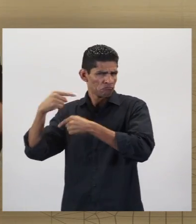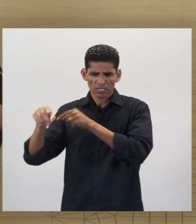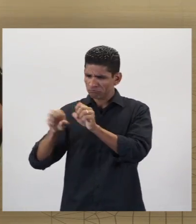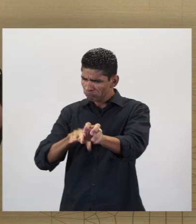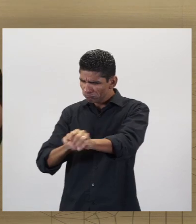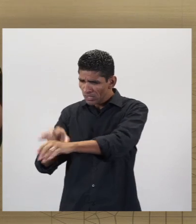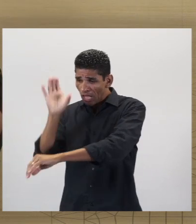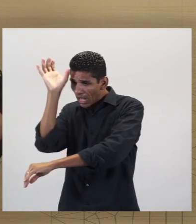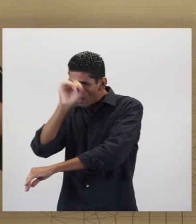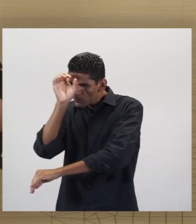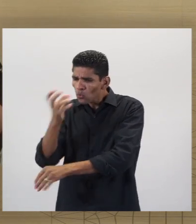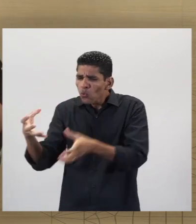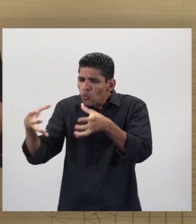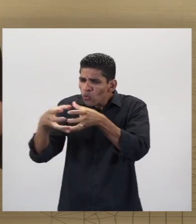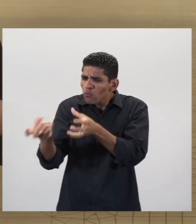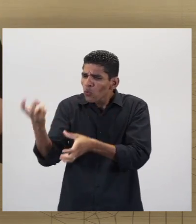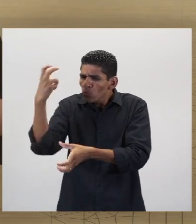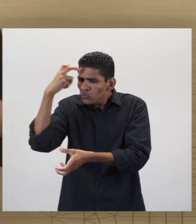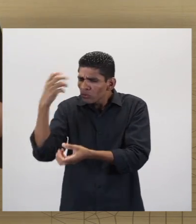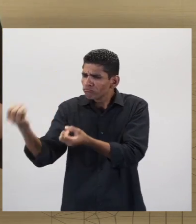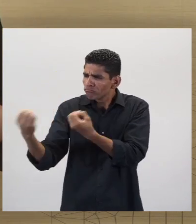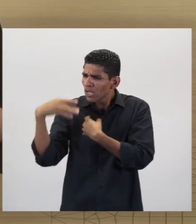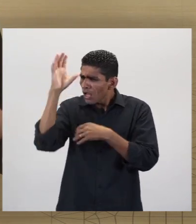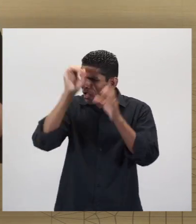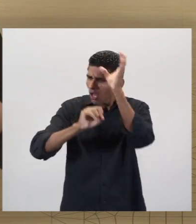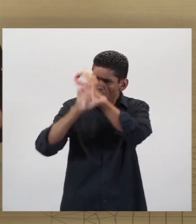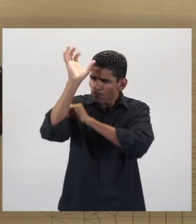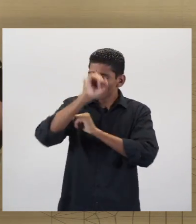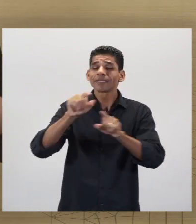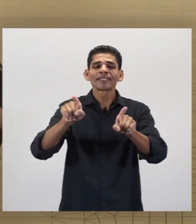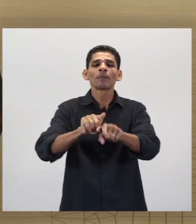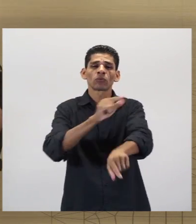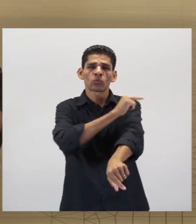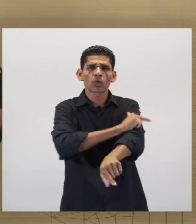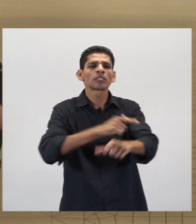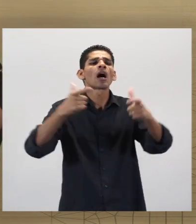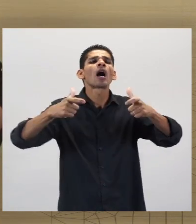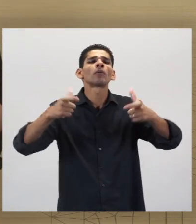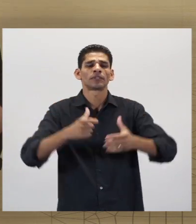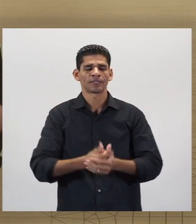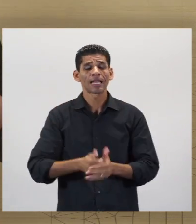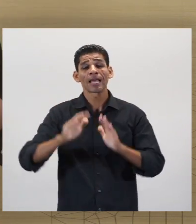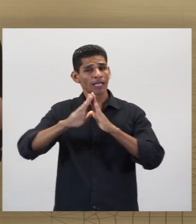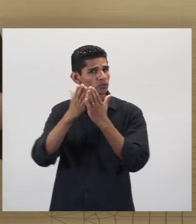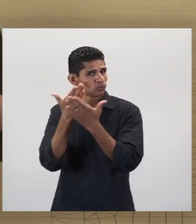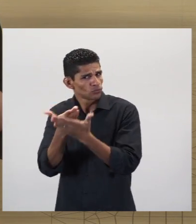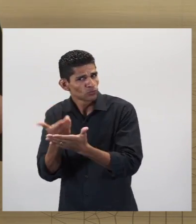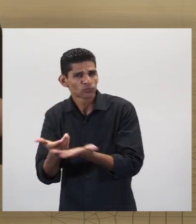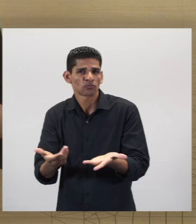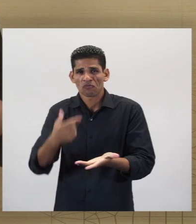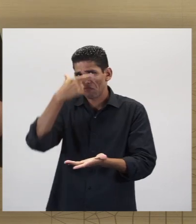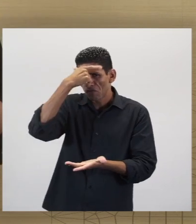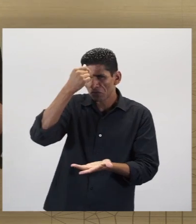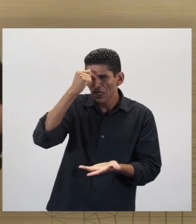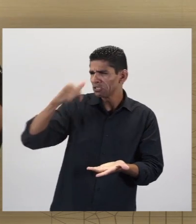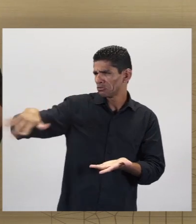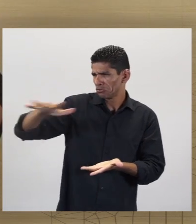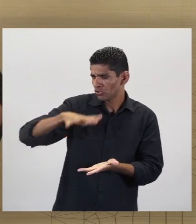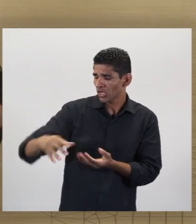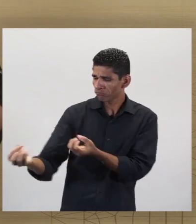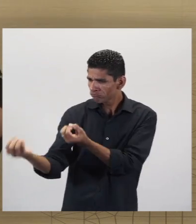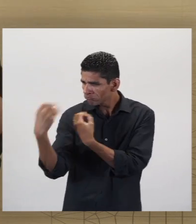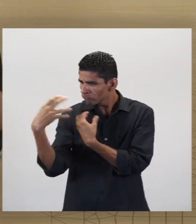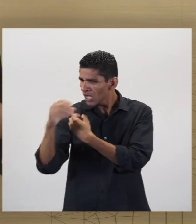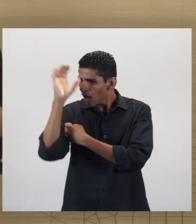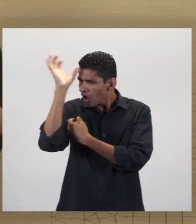determinada comunidade. E educação também pode acontecer através do que nós entendemos por ensino, no sentido bem formal, sendo que a